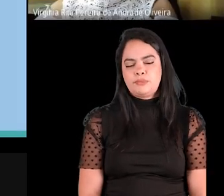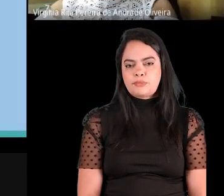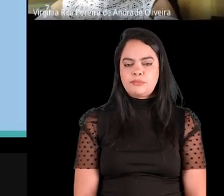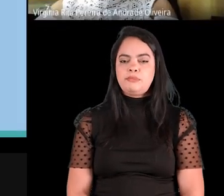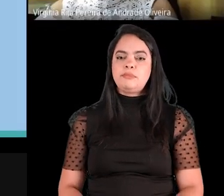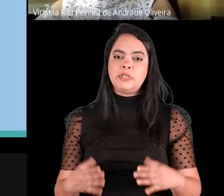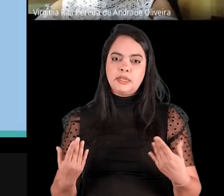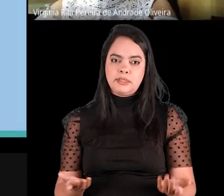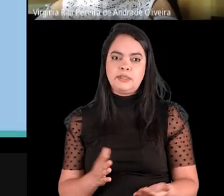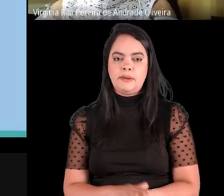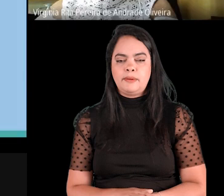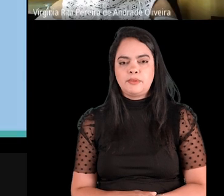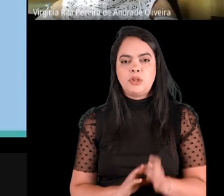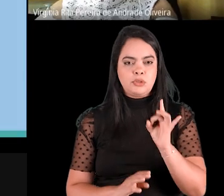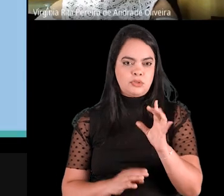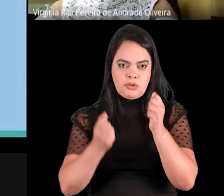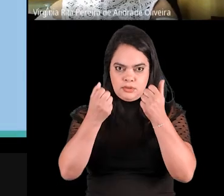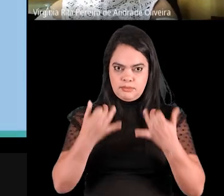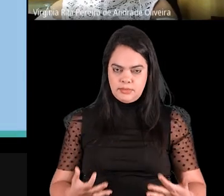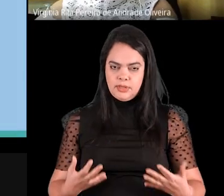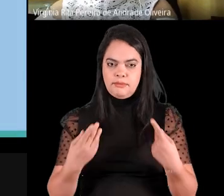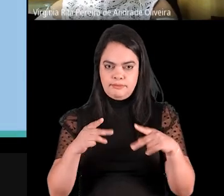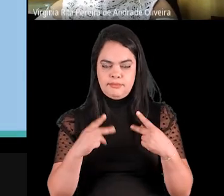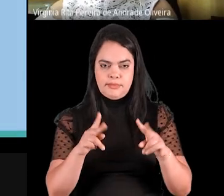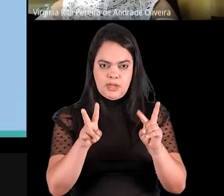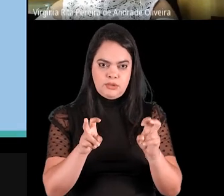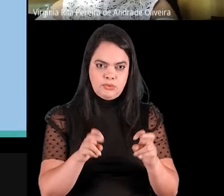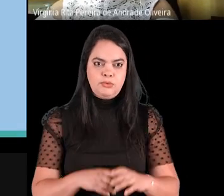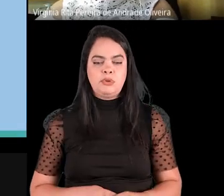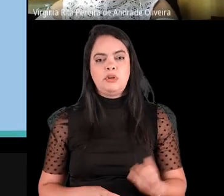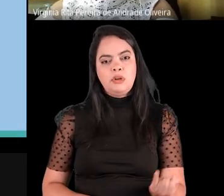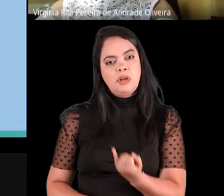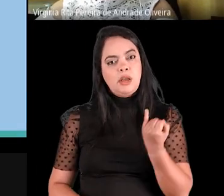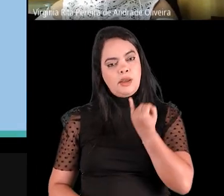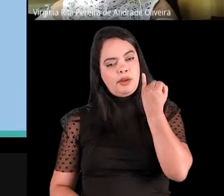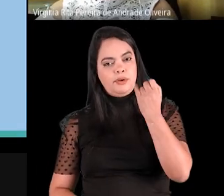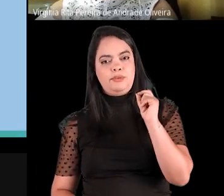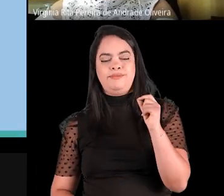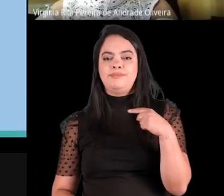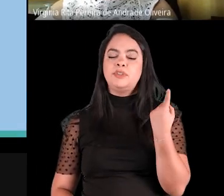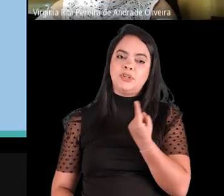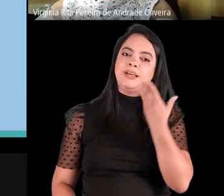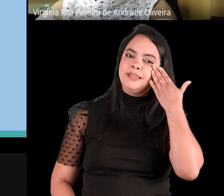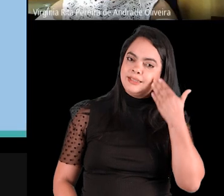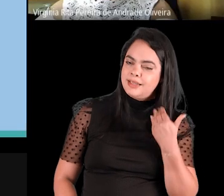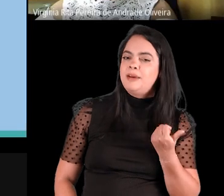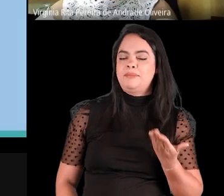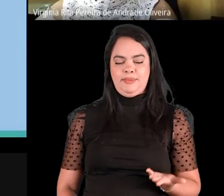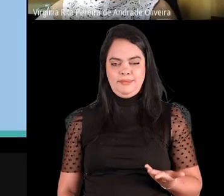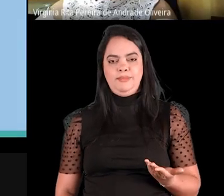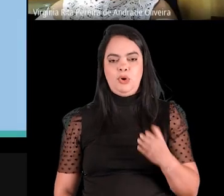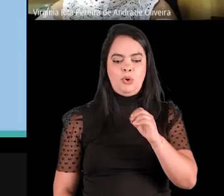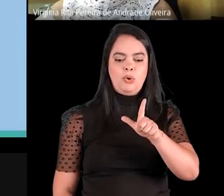De qualquer forma, só fazendo um comentário com relação a isso aqui, é algo que é importante ter, mesmo a gente sabendo, né? O Olívia citou aí que